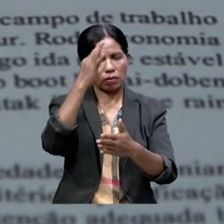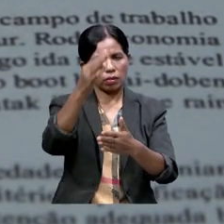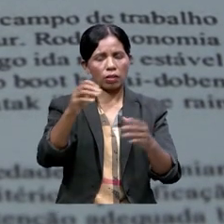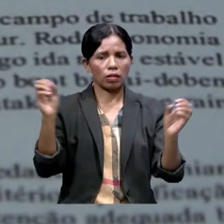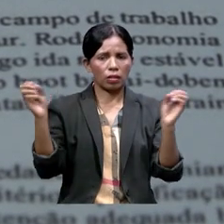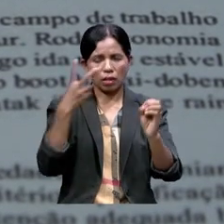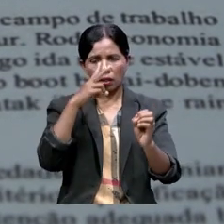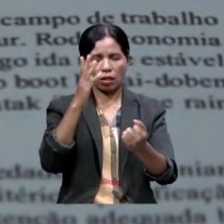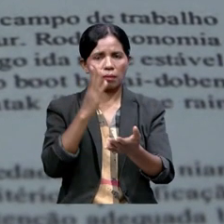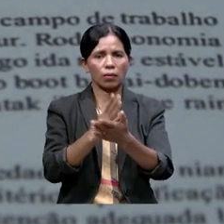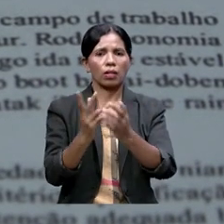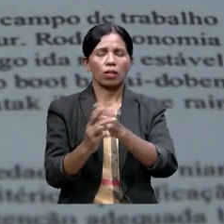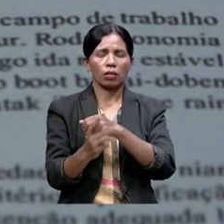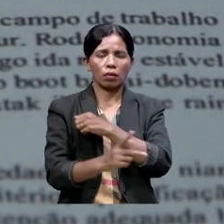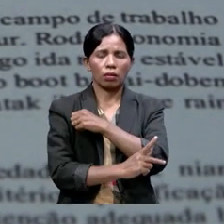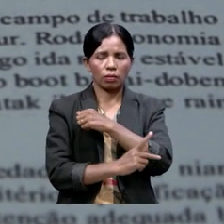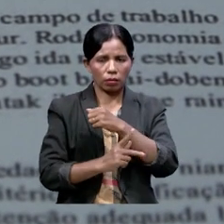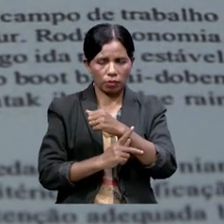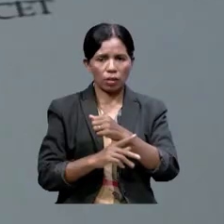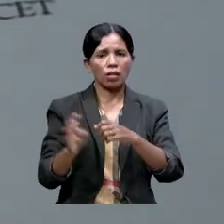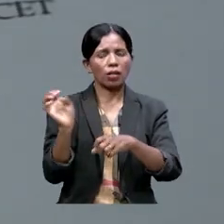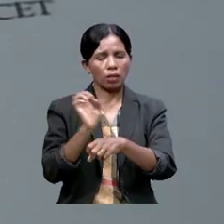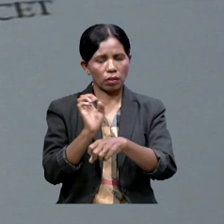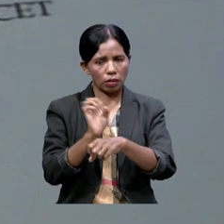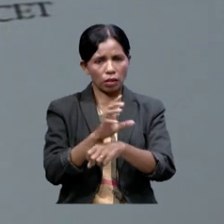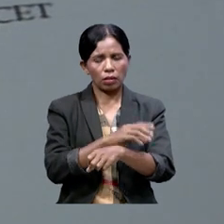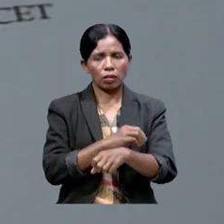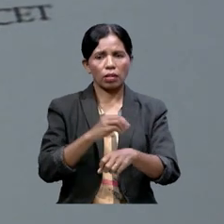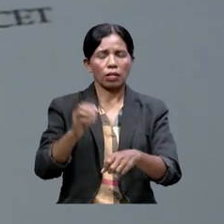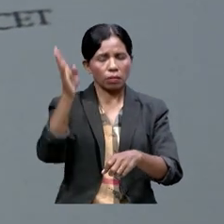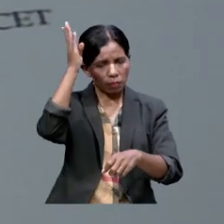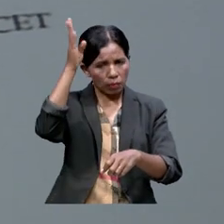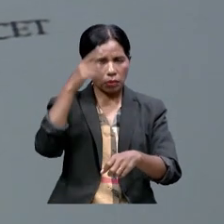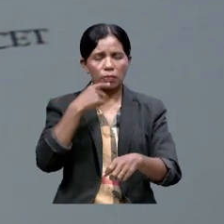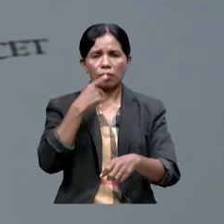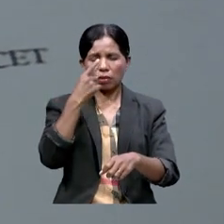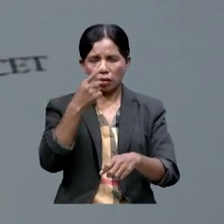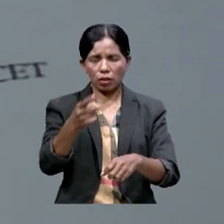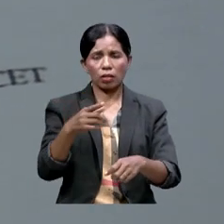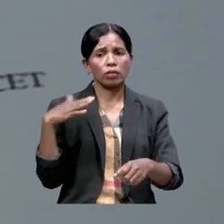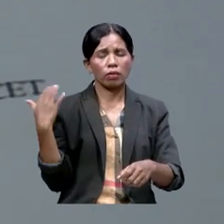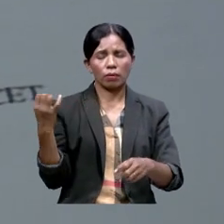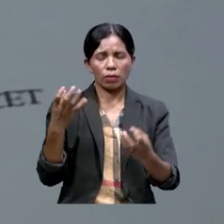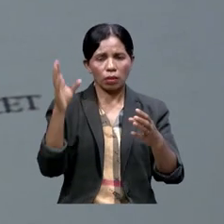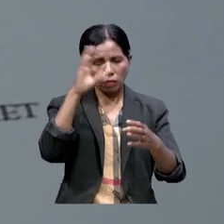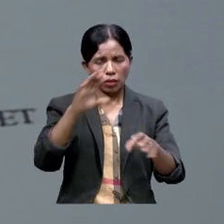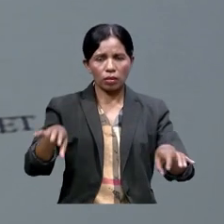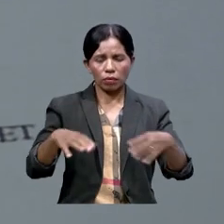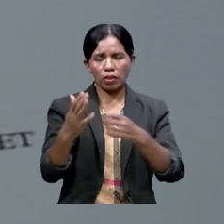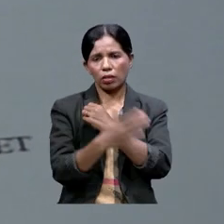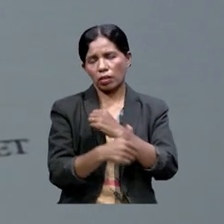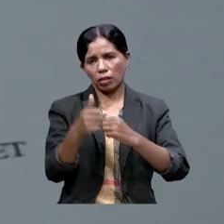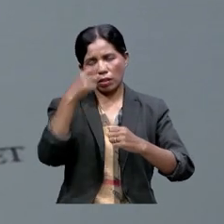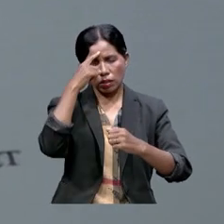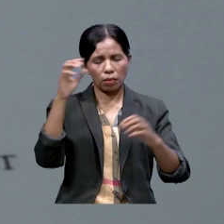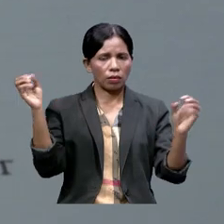ba kombate korupsaun. Ia aspetu ekonomia conferencia episcopal timorense considera joven barak buka servisu iha rai liur tamba